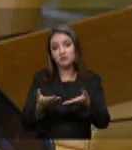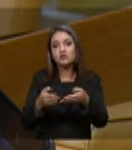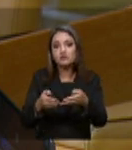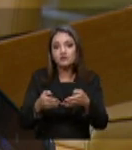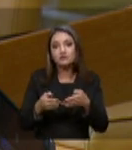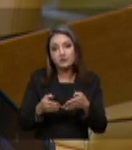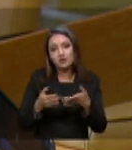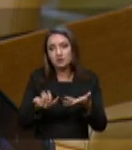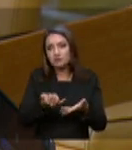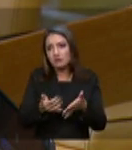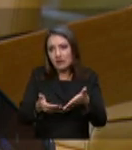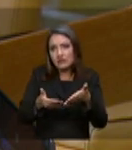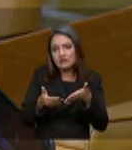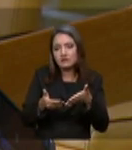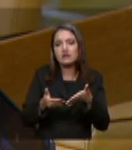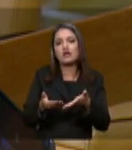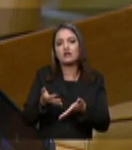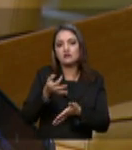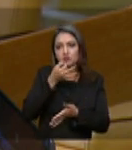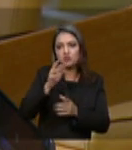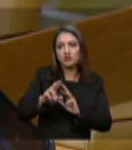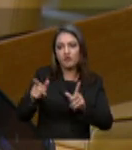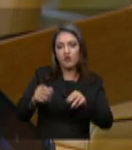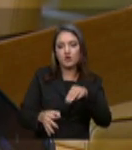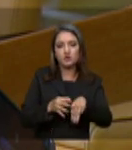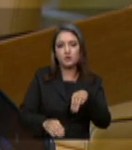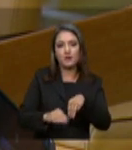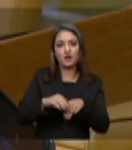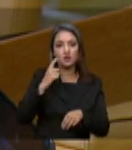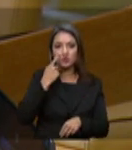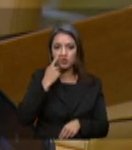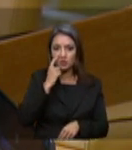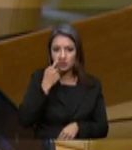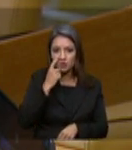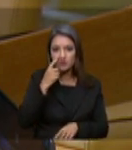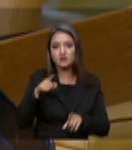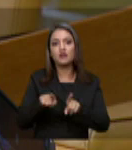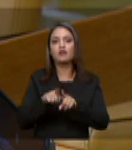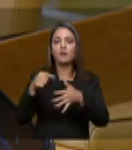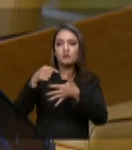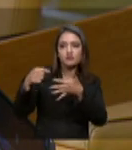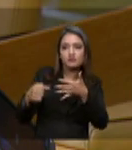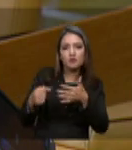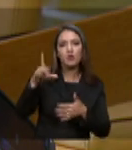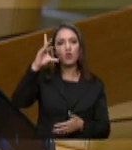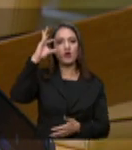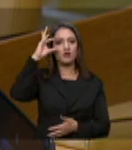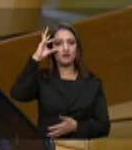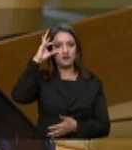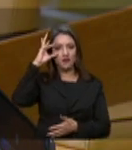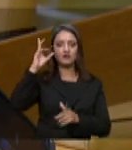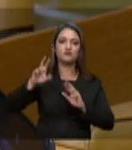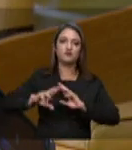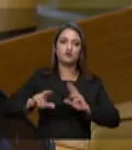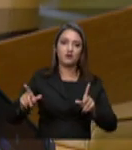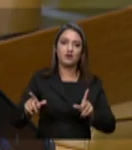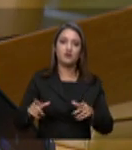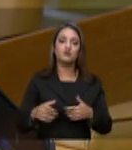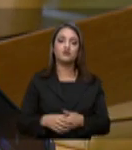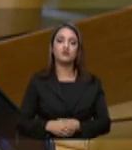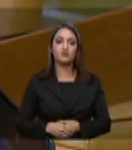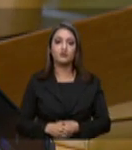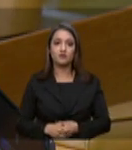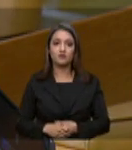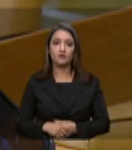portanto a divergência aberta pelo Ministro Nunes Marques e pelo Ministro Andrea Mendonça Eu